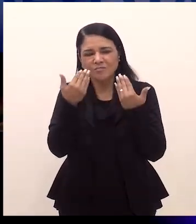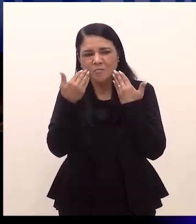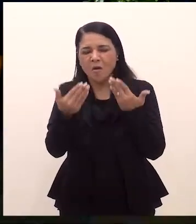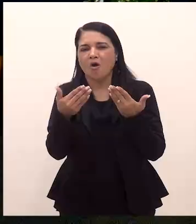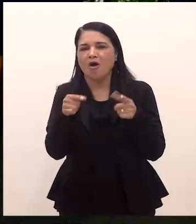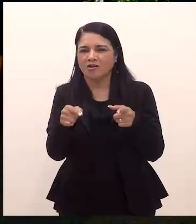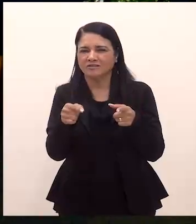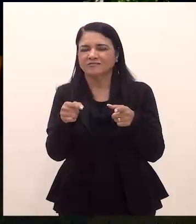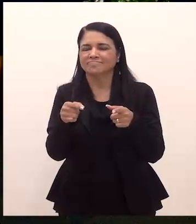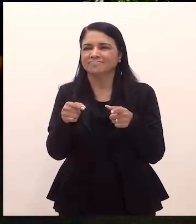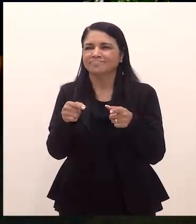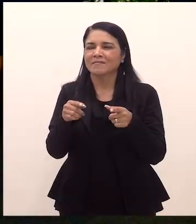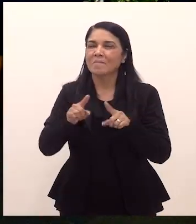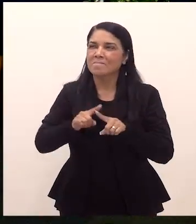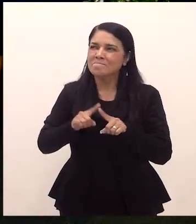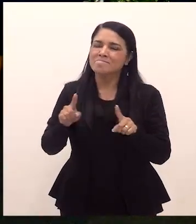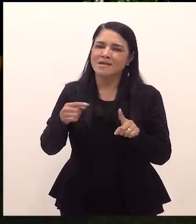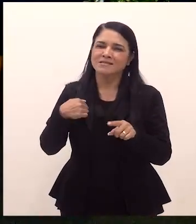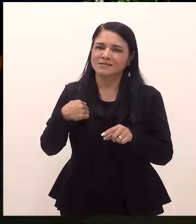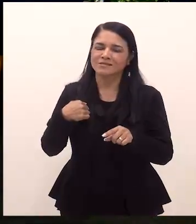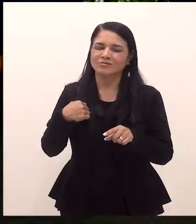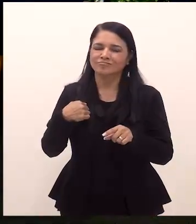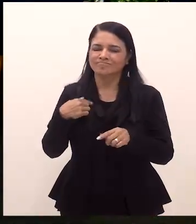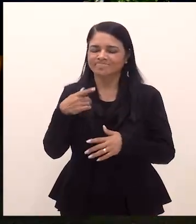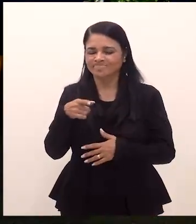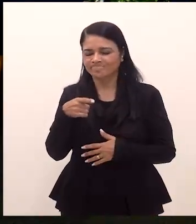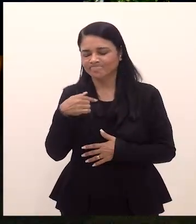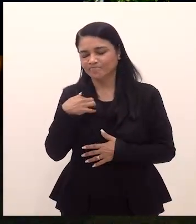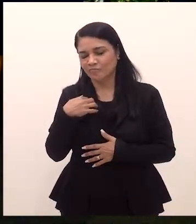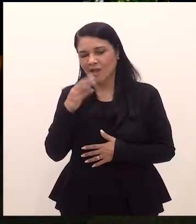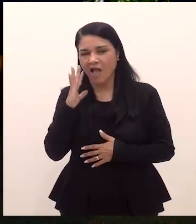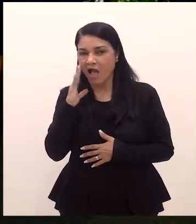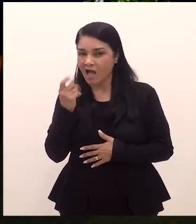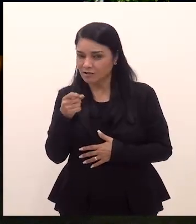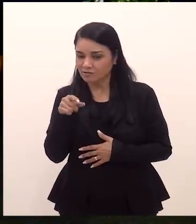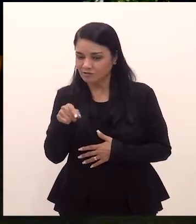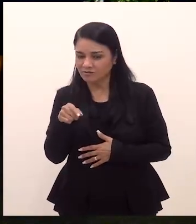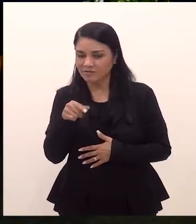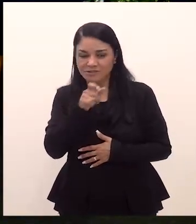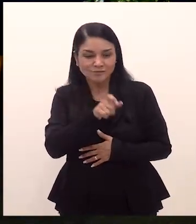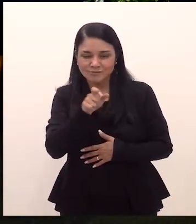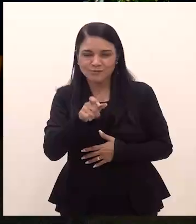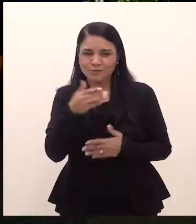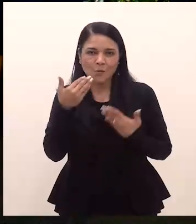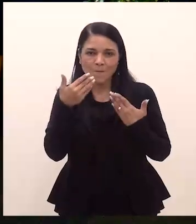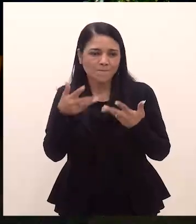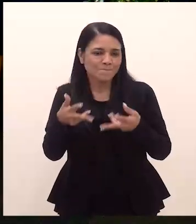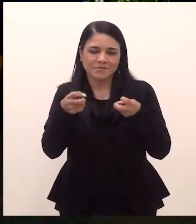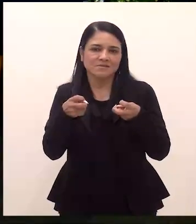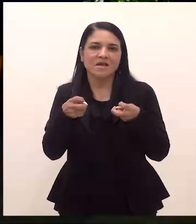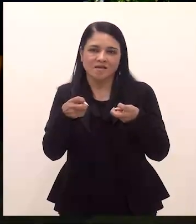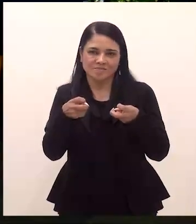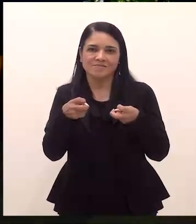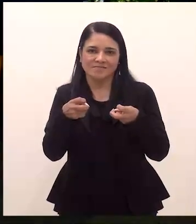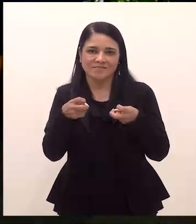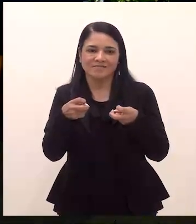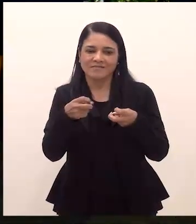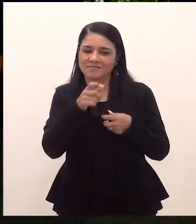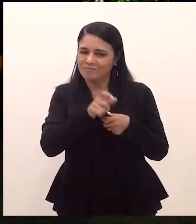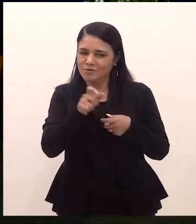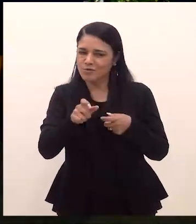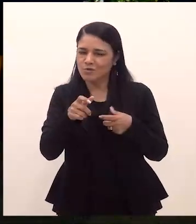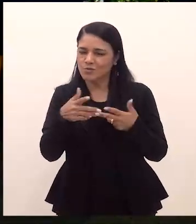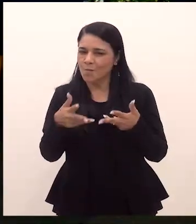muito escancarado. Mas mesmo assim eu tendo a achar que tem muita gente que não percebe,